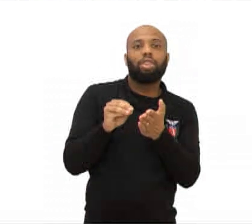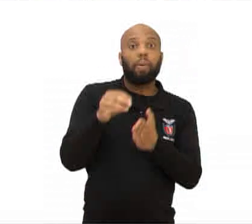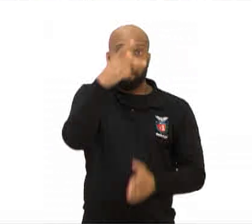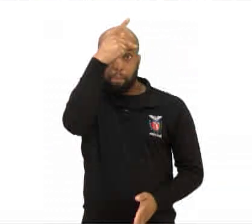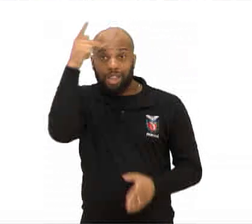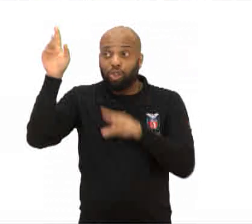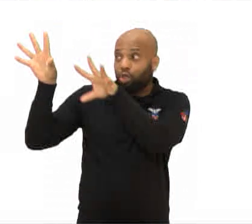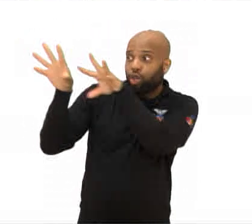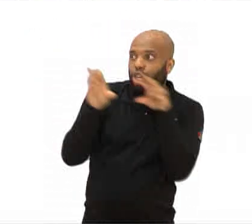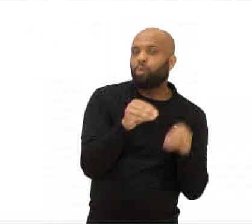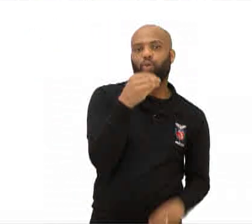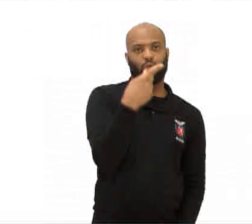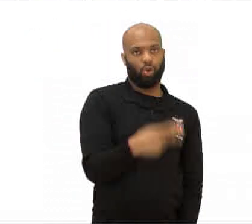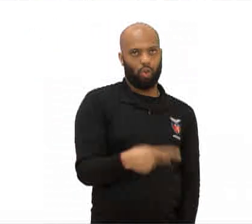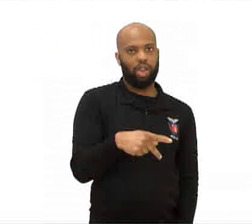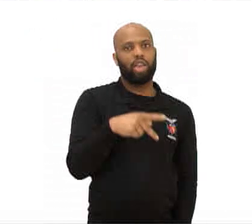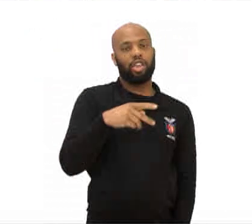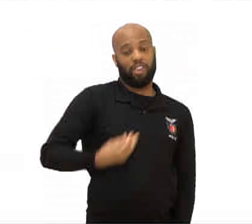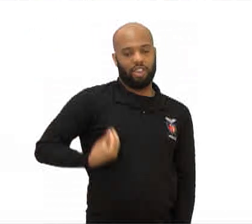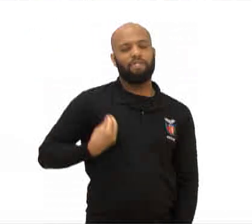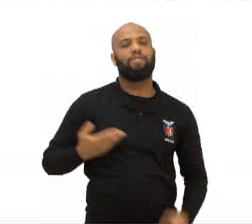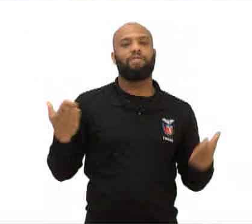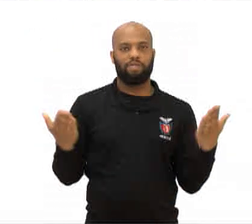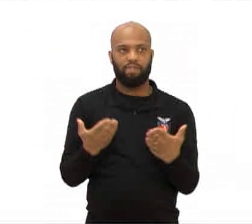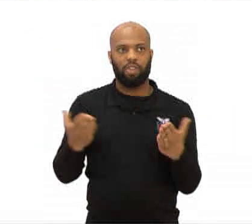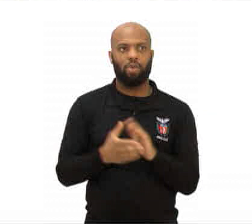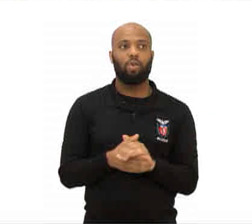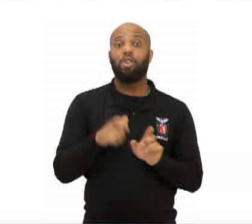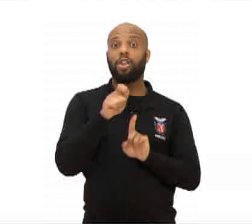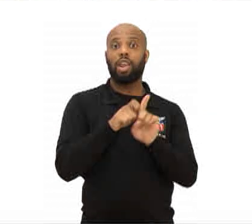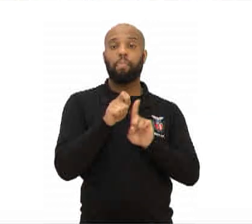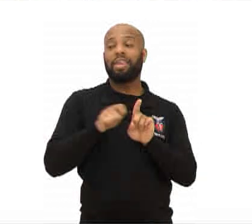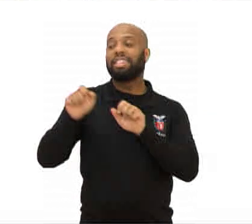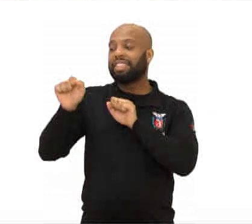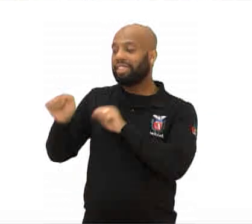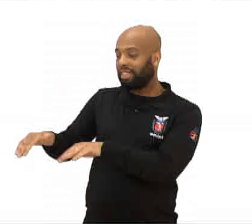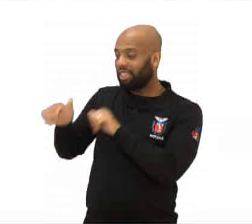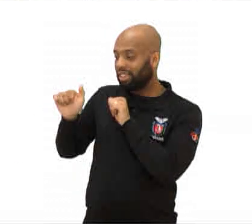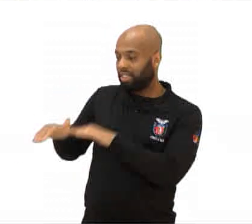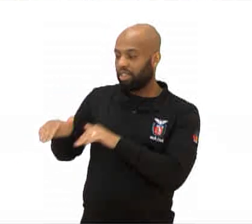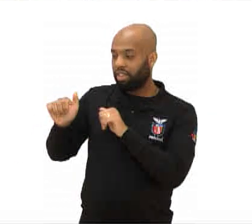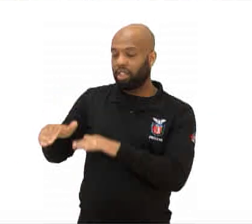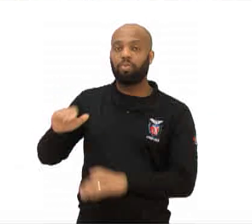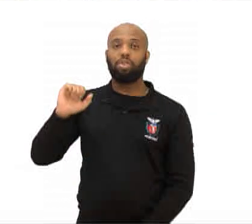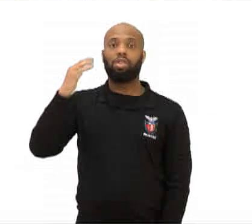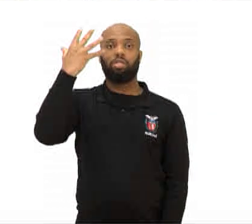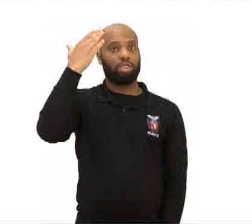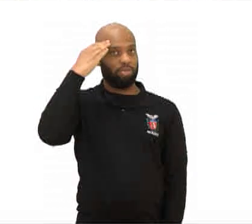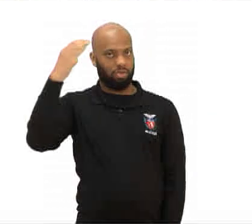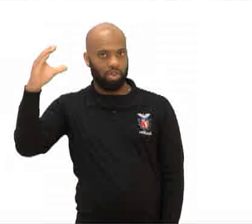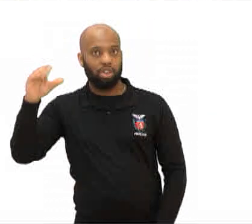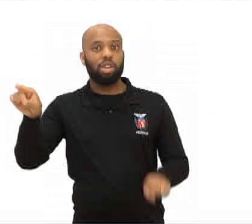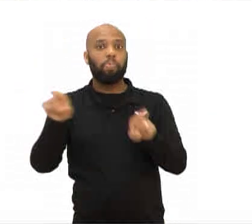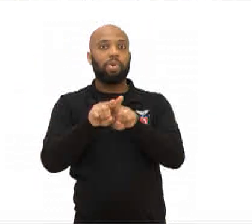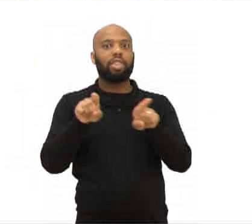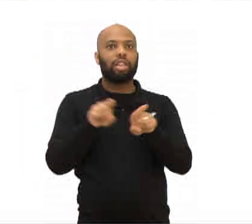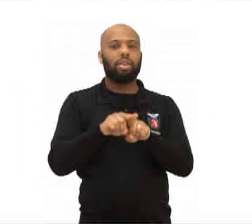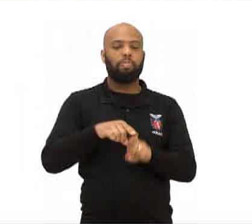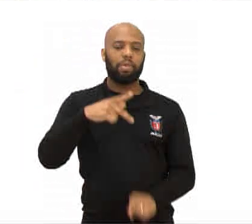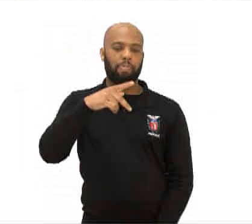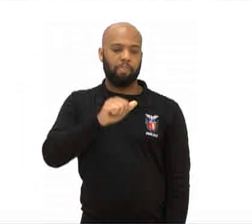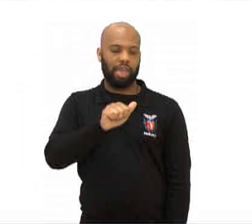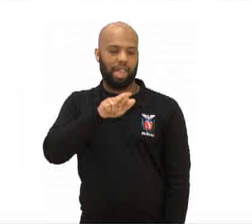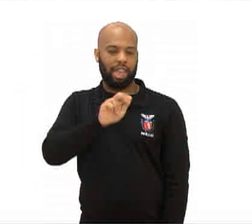imigrantes japoneses que vivem aqui. No mês de setembro acontece, né, em Curitiba e em